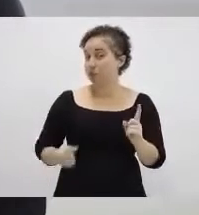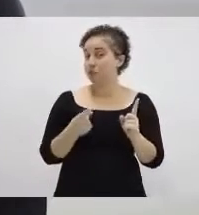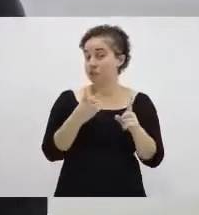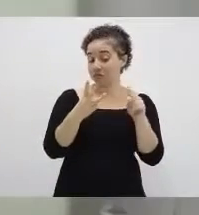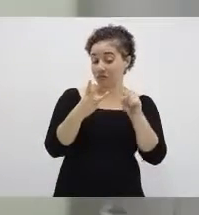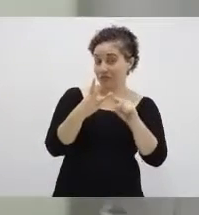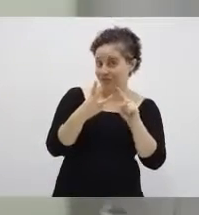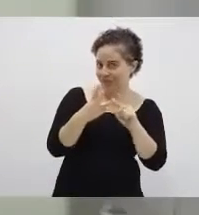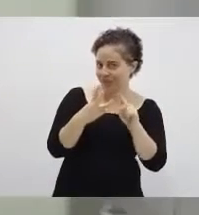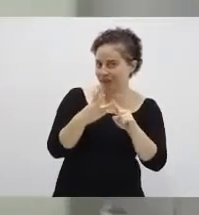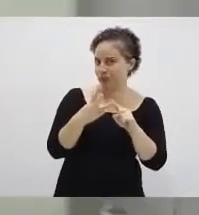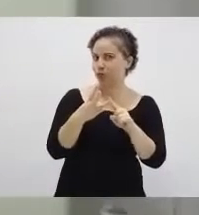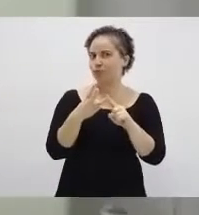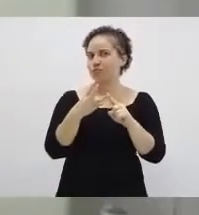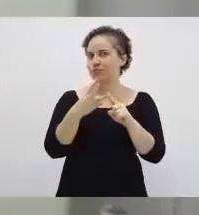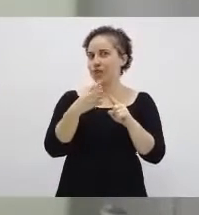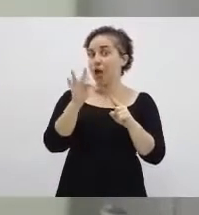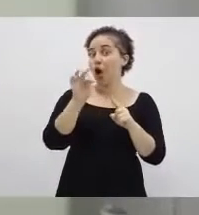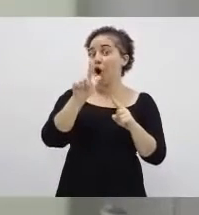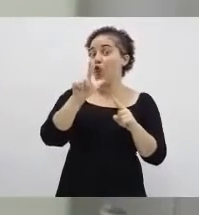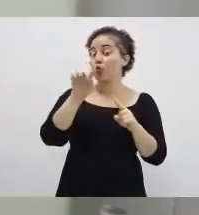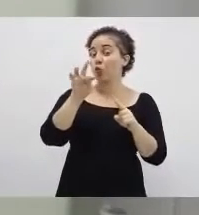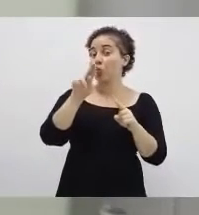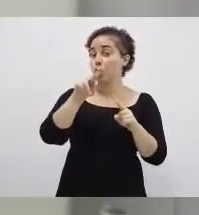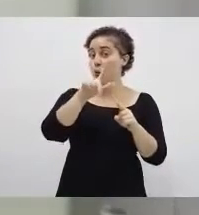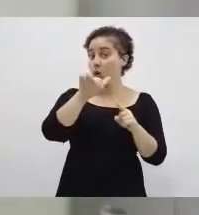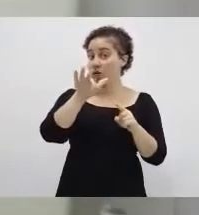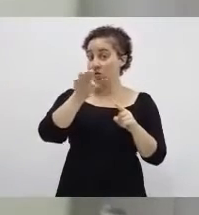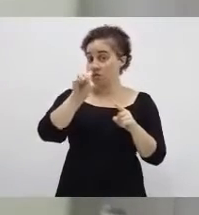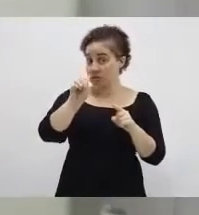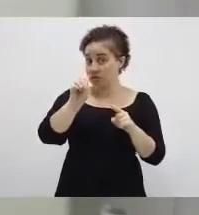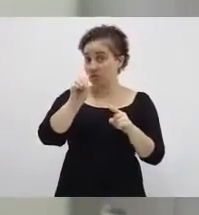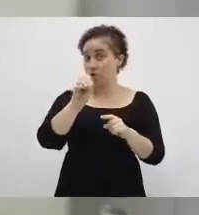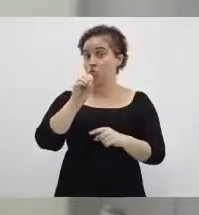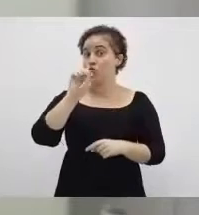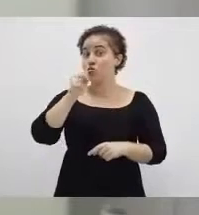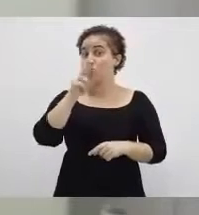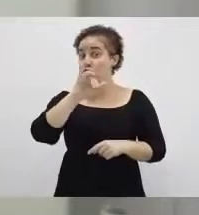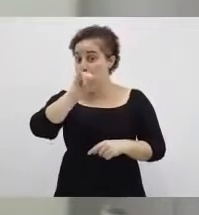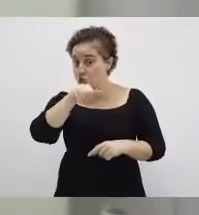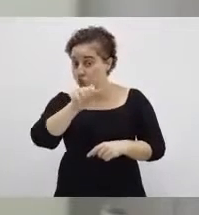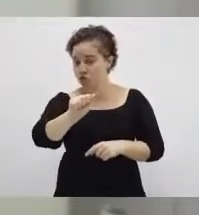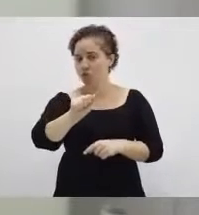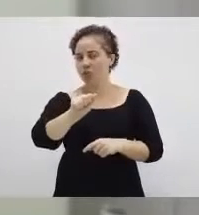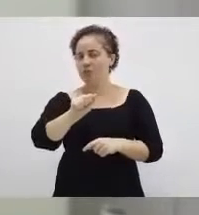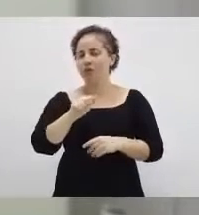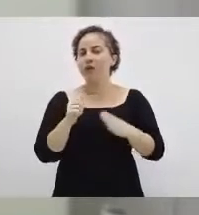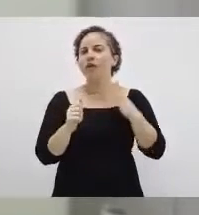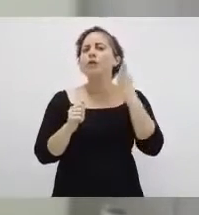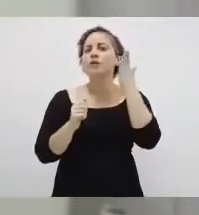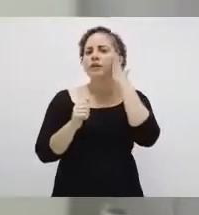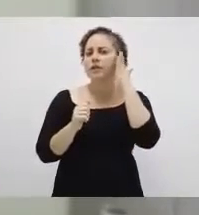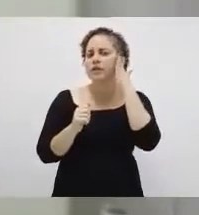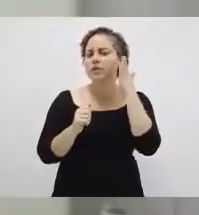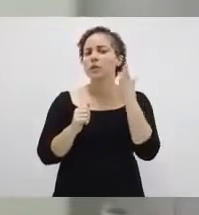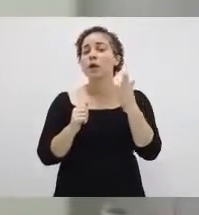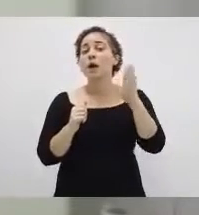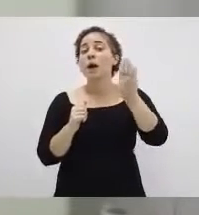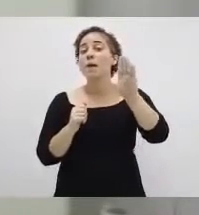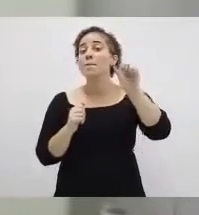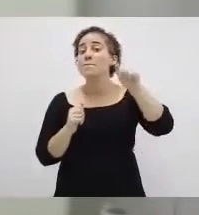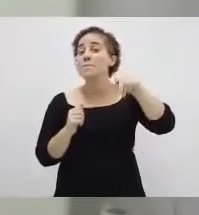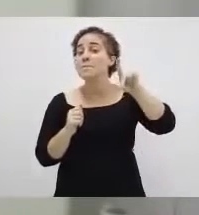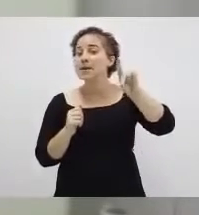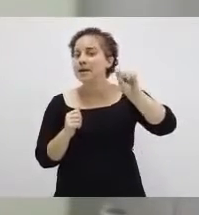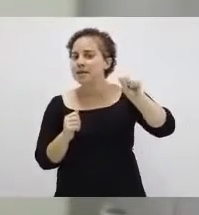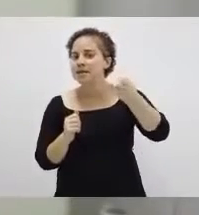flutuação suja, que é diferente no caso das bandas cambiais. Quando eu falo em bandas cambiais, o governo vai